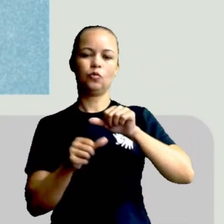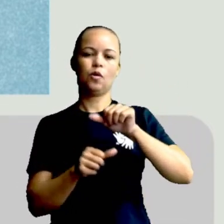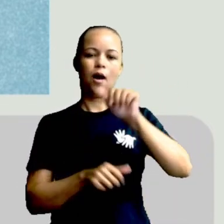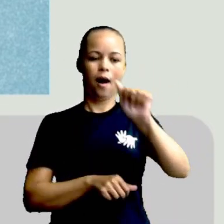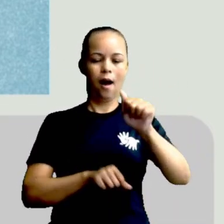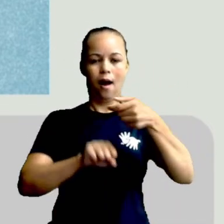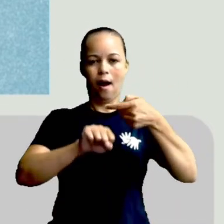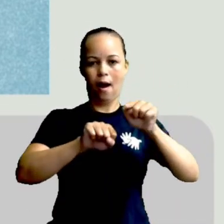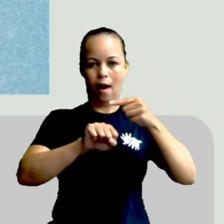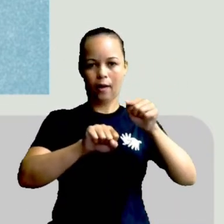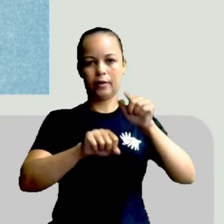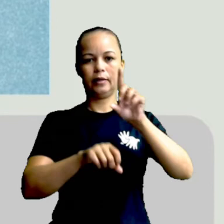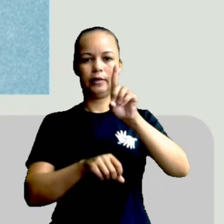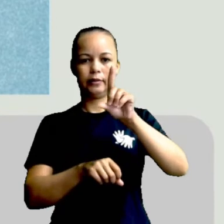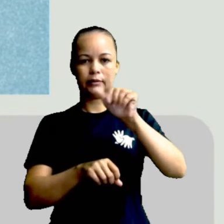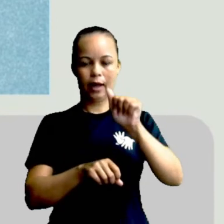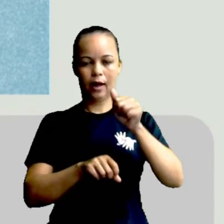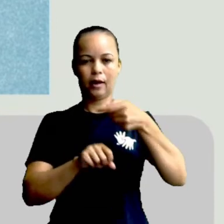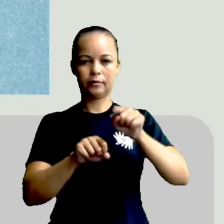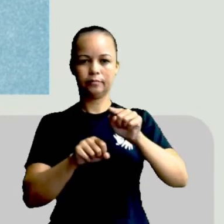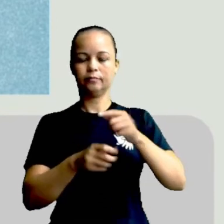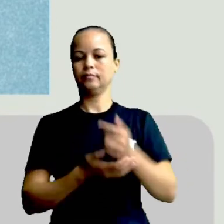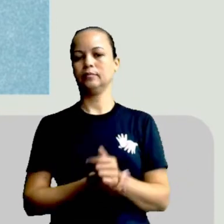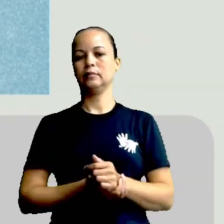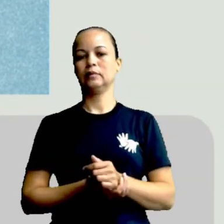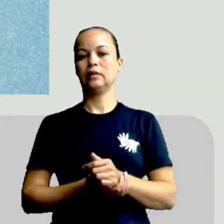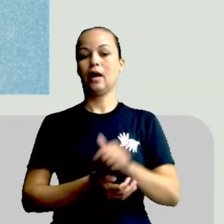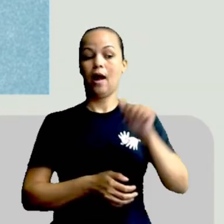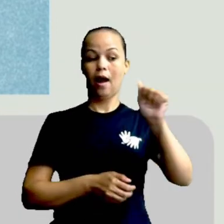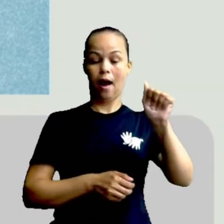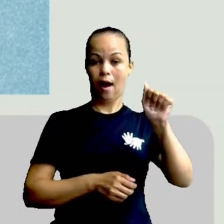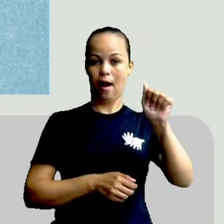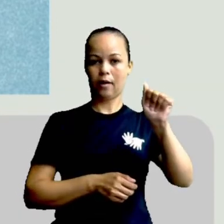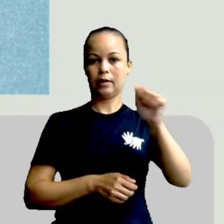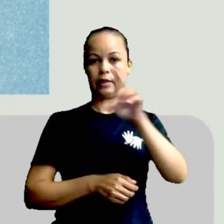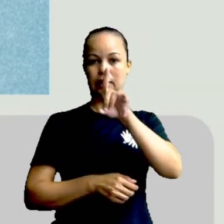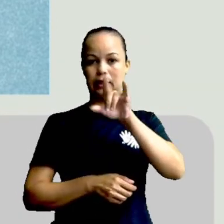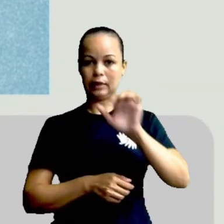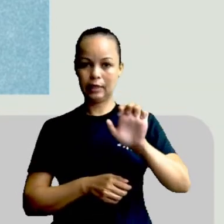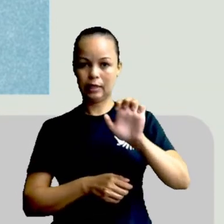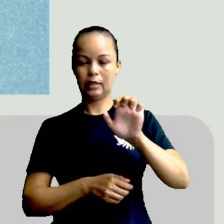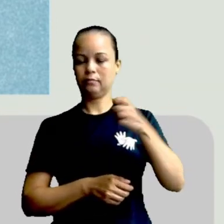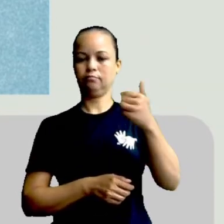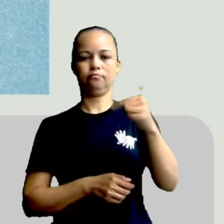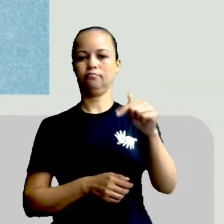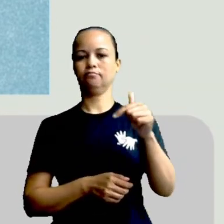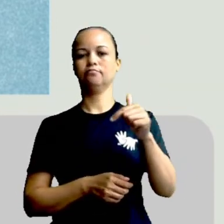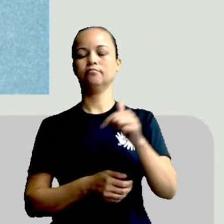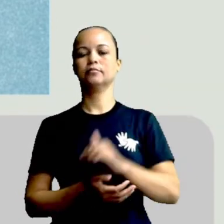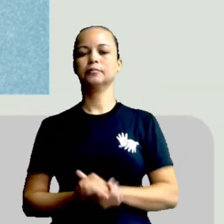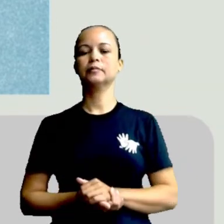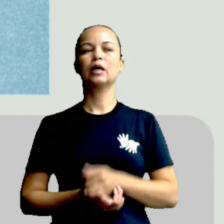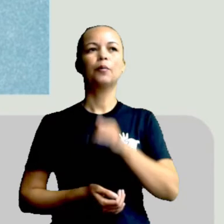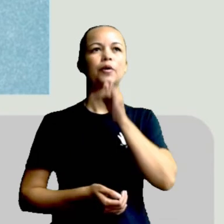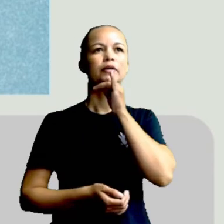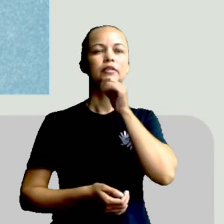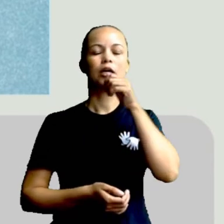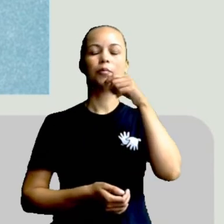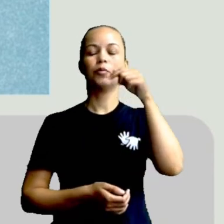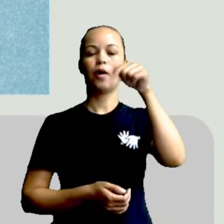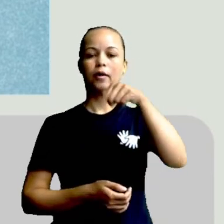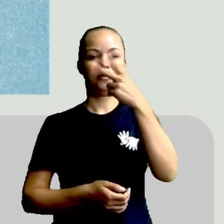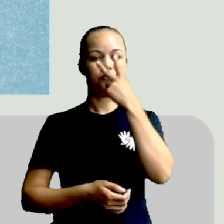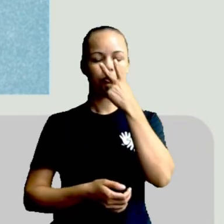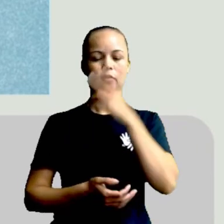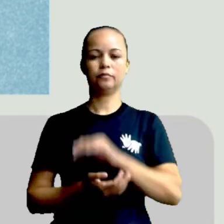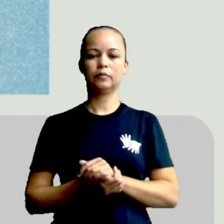e da Tem crase a Edi não há crase certo por exemplo quem vitória né